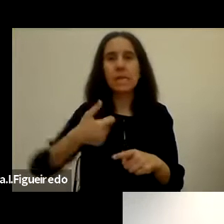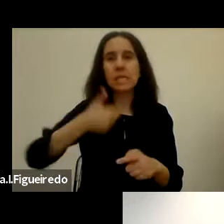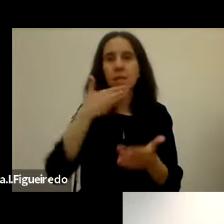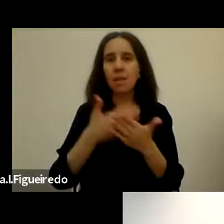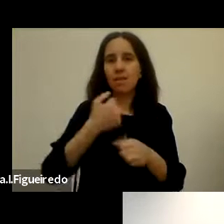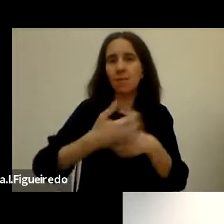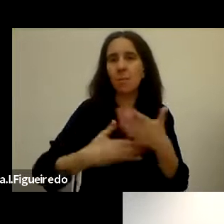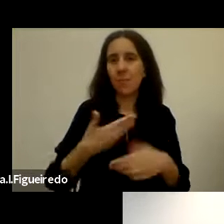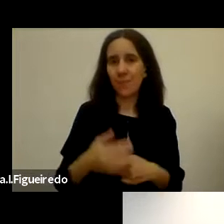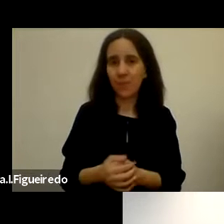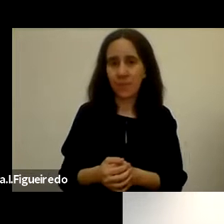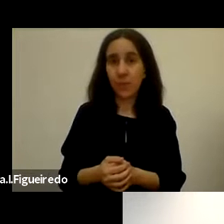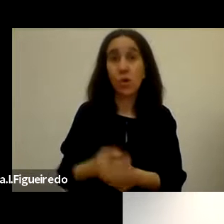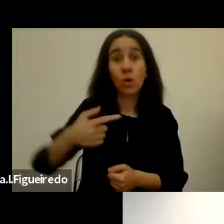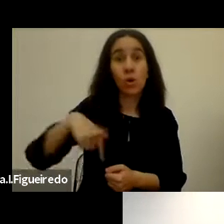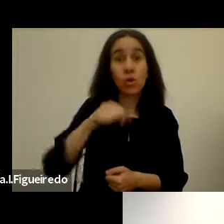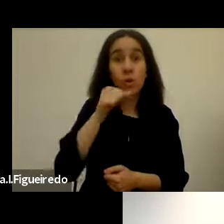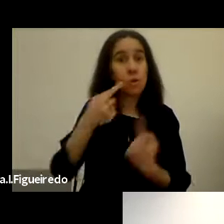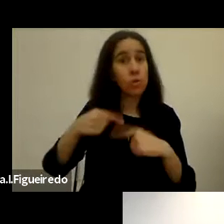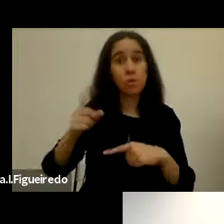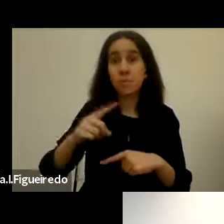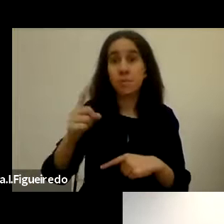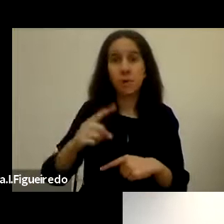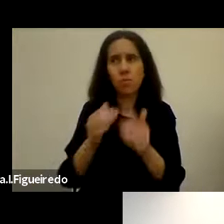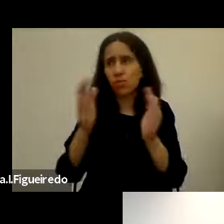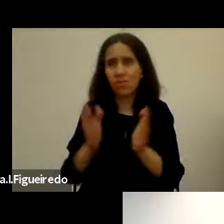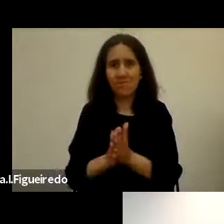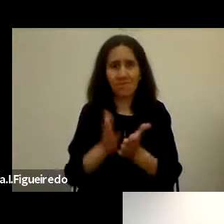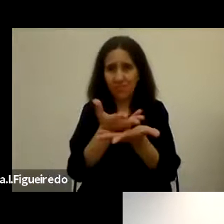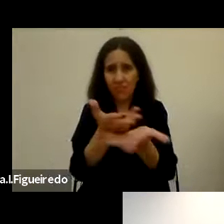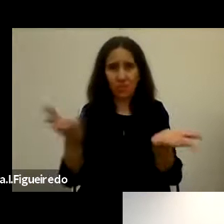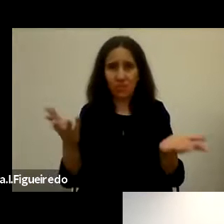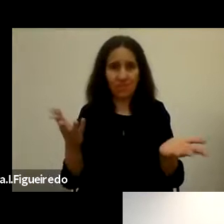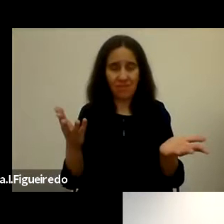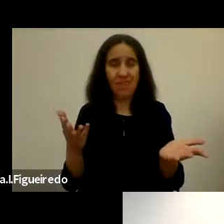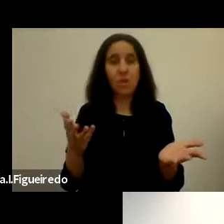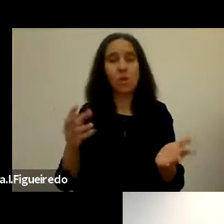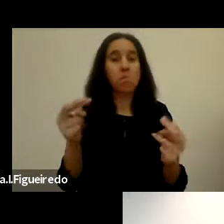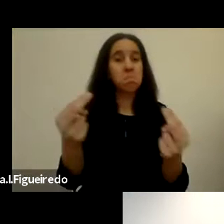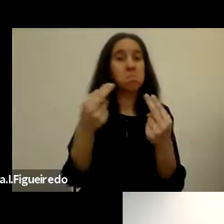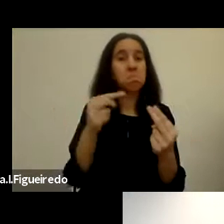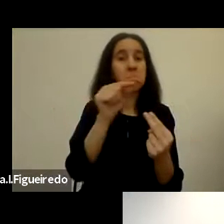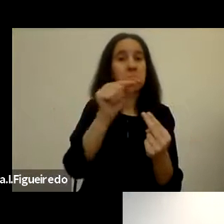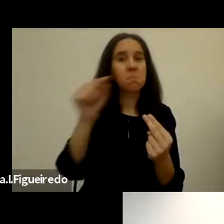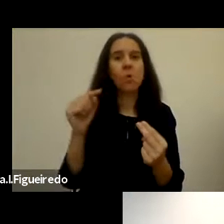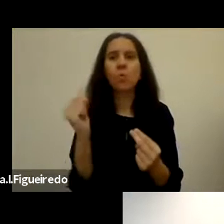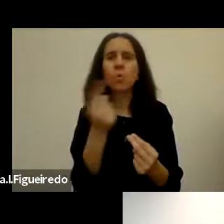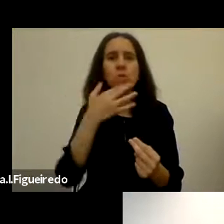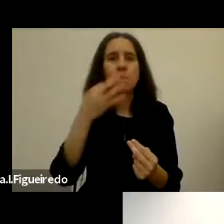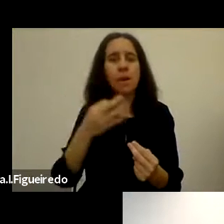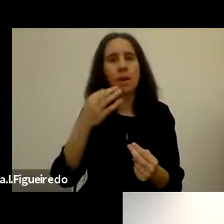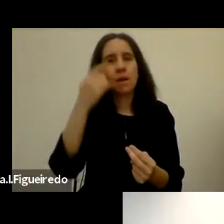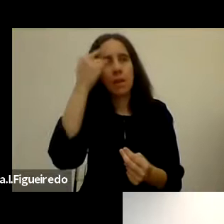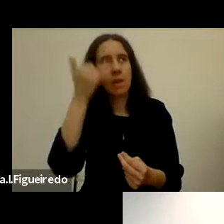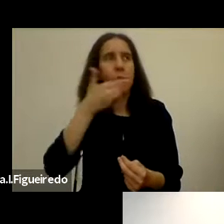trabalho. E nós fazemos muitas reuniões, todos nós que estamos aqui presentes, os que estão na audiência, e todos nós temos ideias e